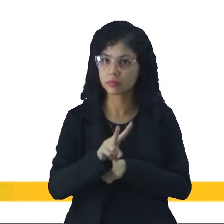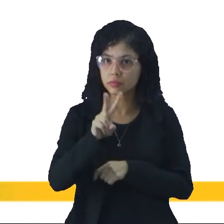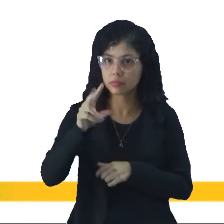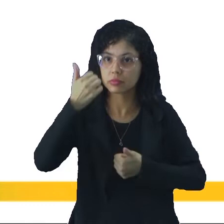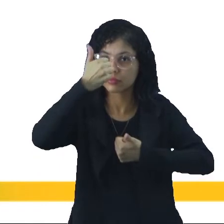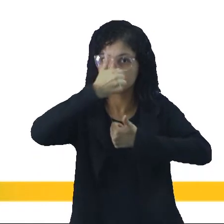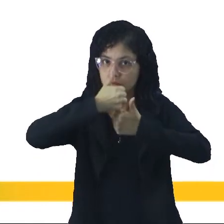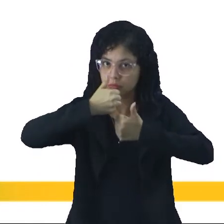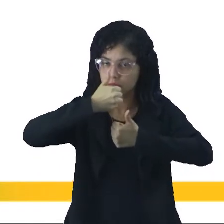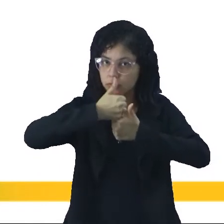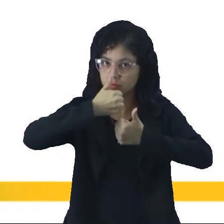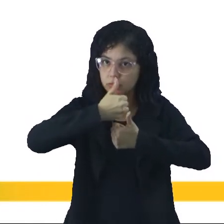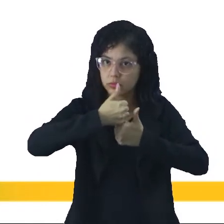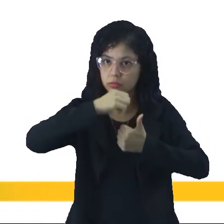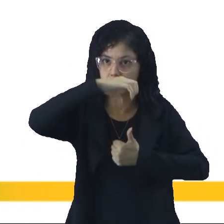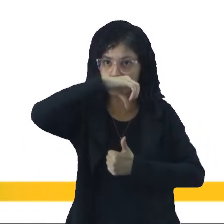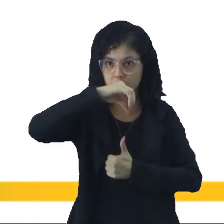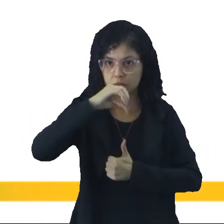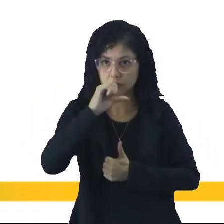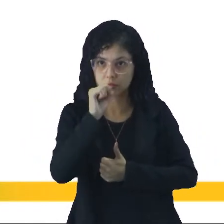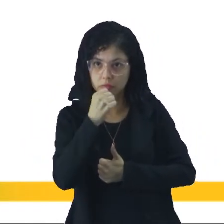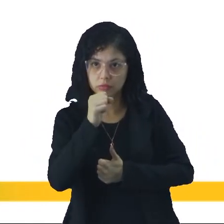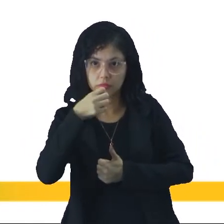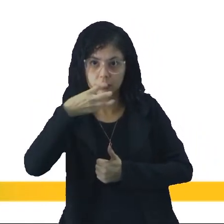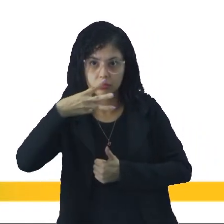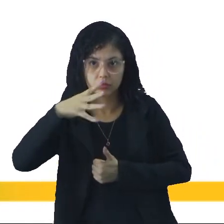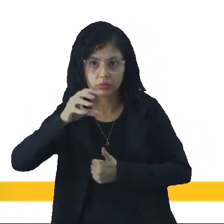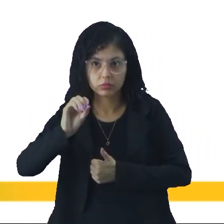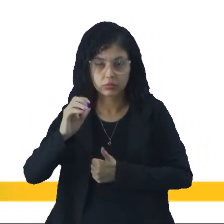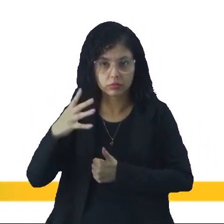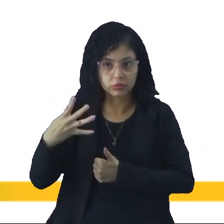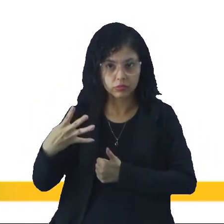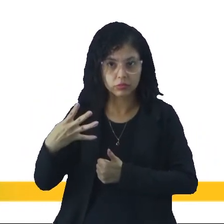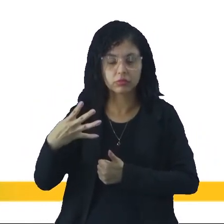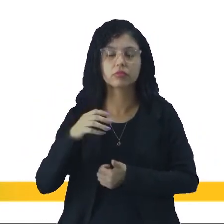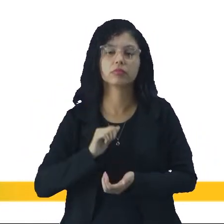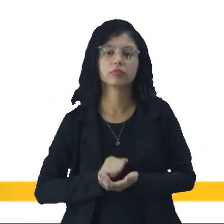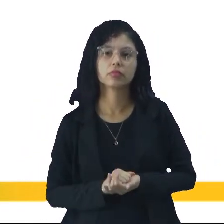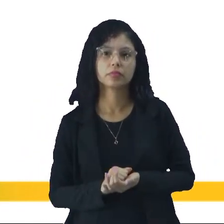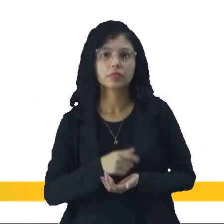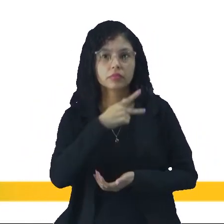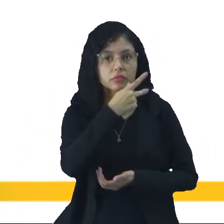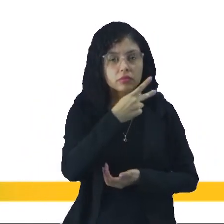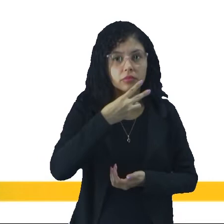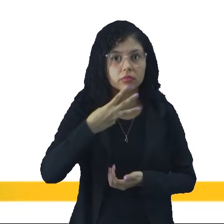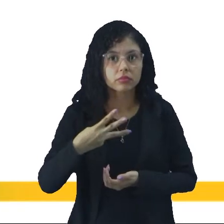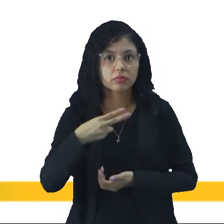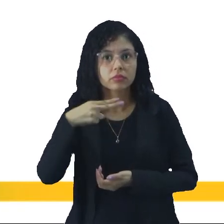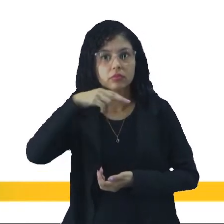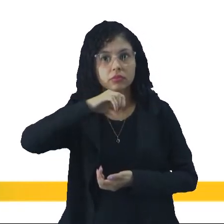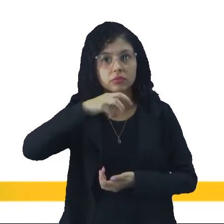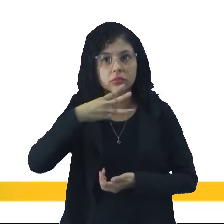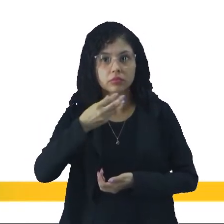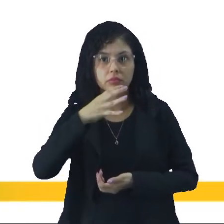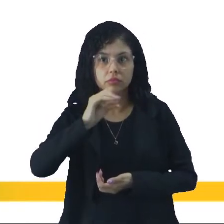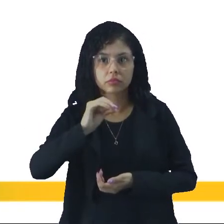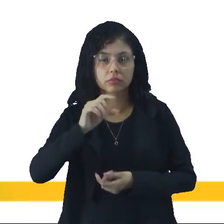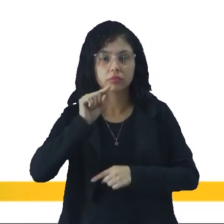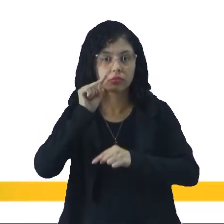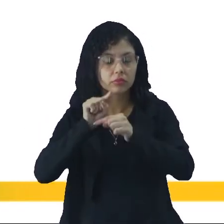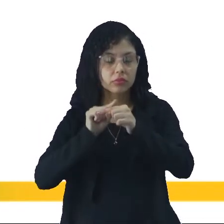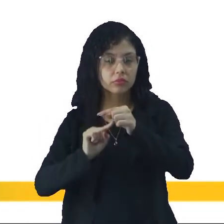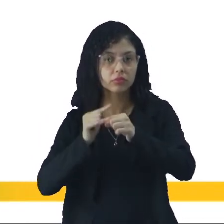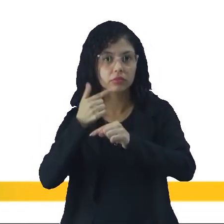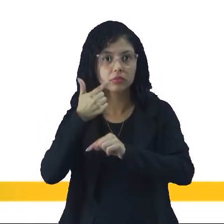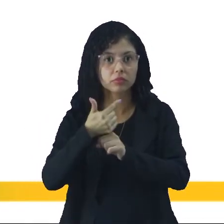Eu vou substituir vezes 2 elevado a 9. Significa que o P de 3 é 98.304